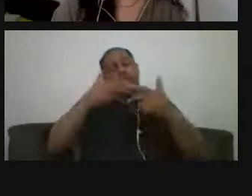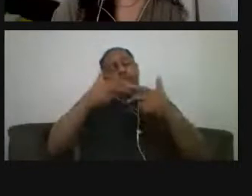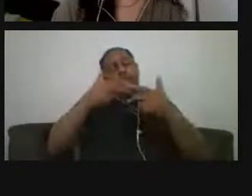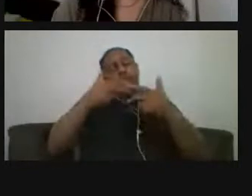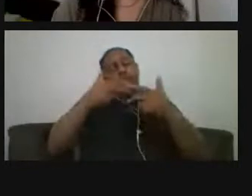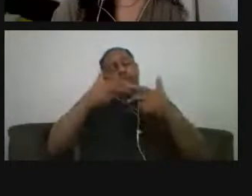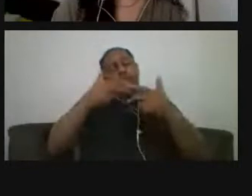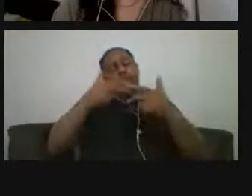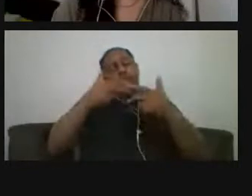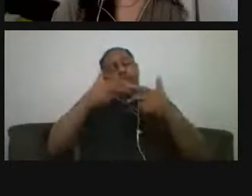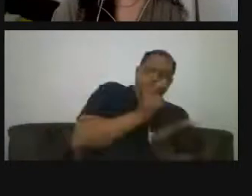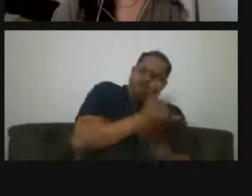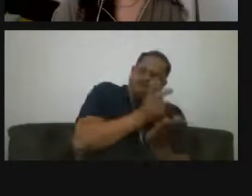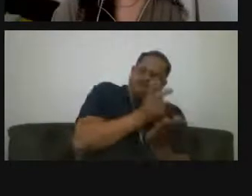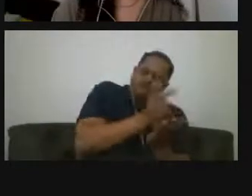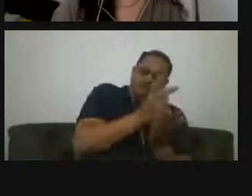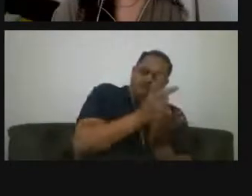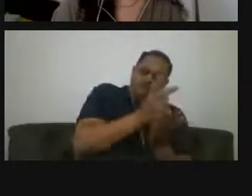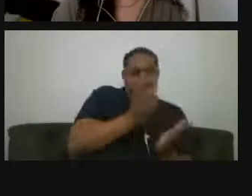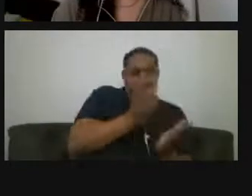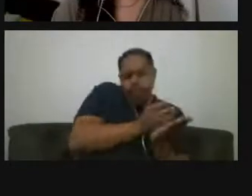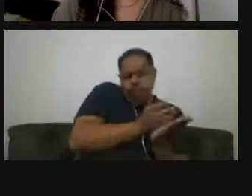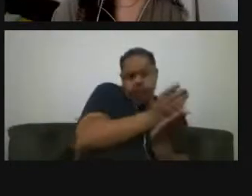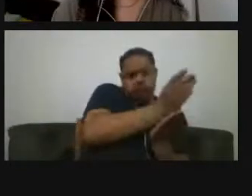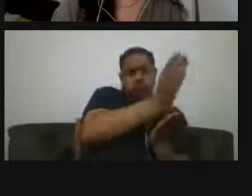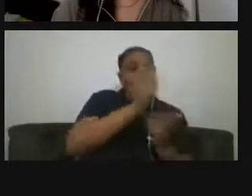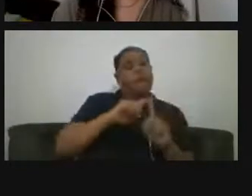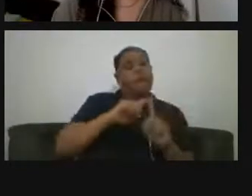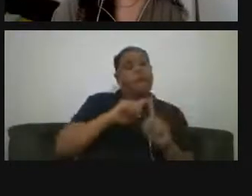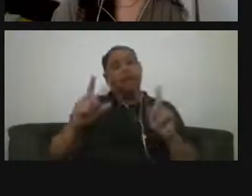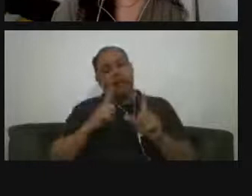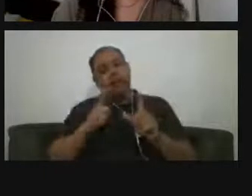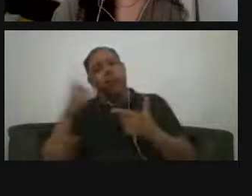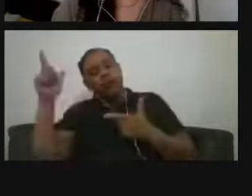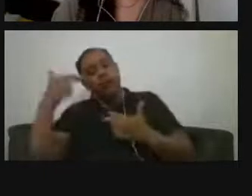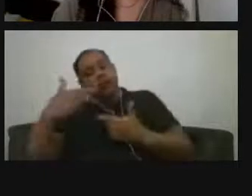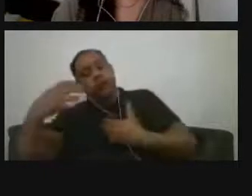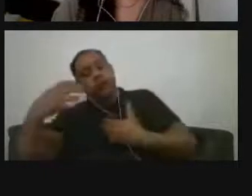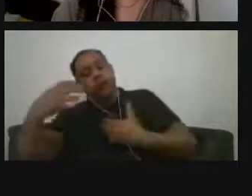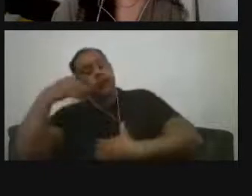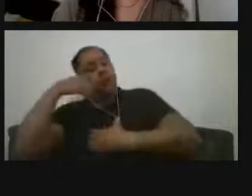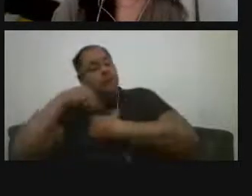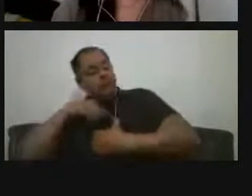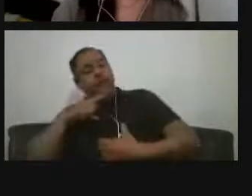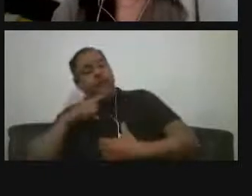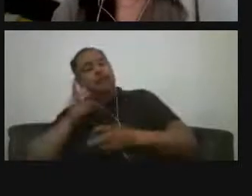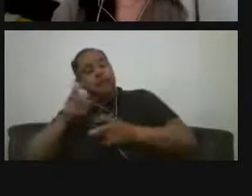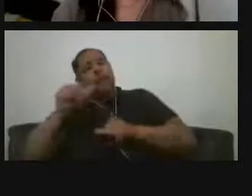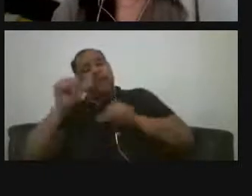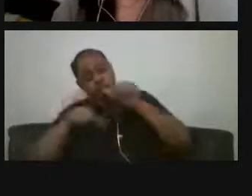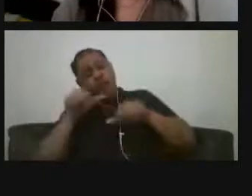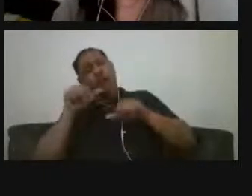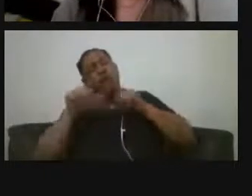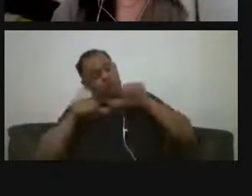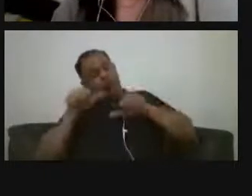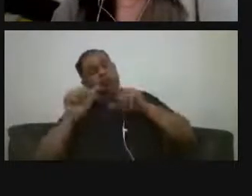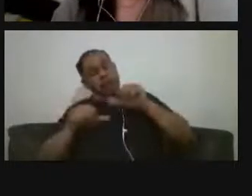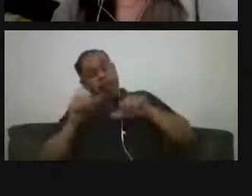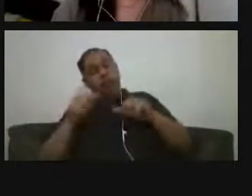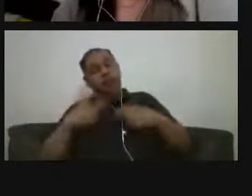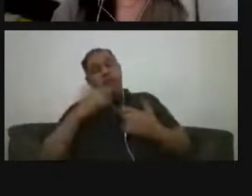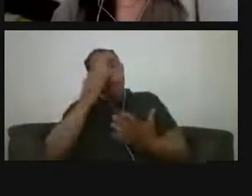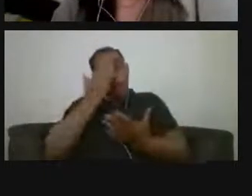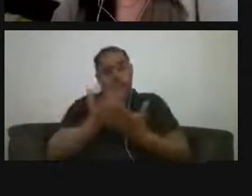somos... Eu acredito muito nisso, ainda que eu não possa filosoficamente resolver essa questão, e nunca